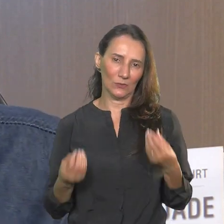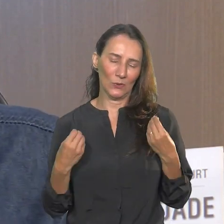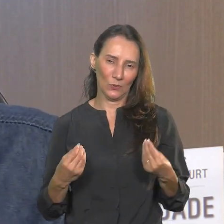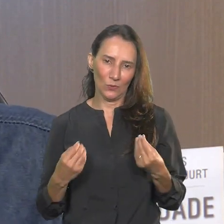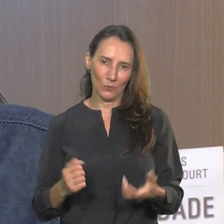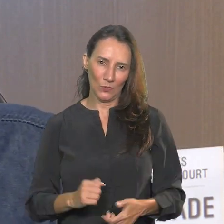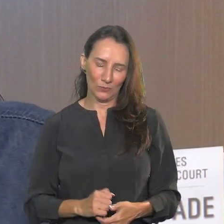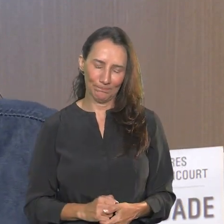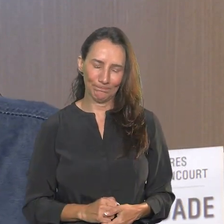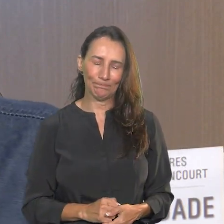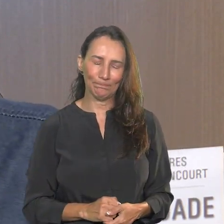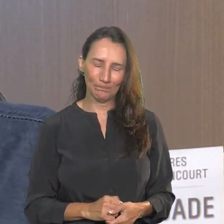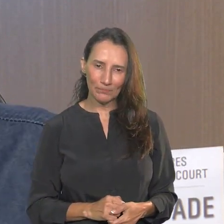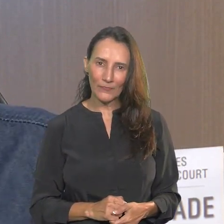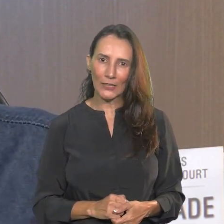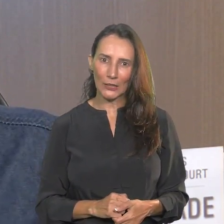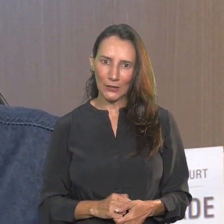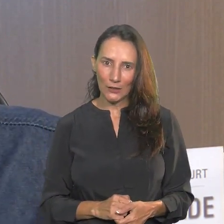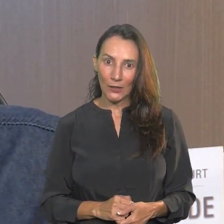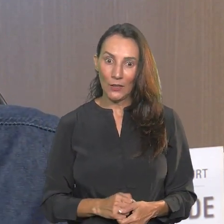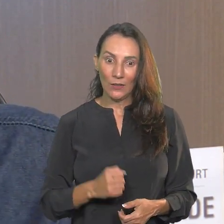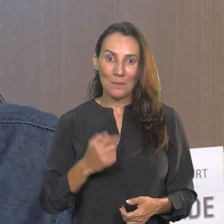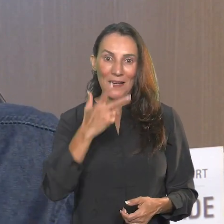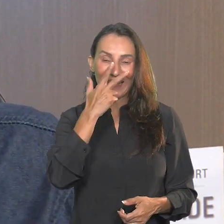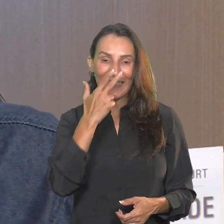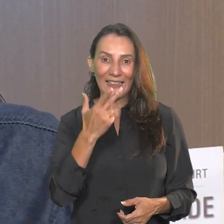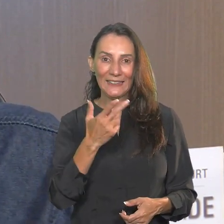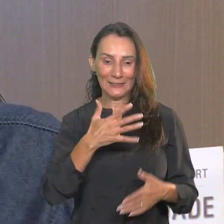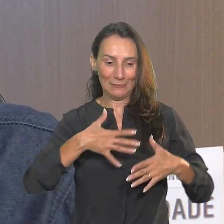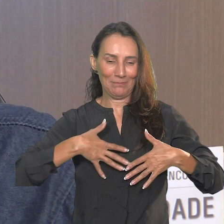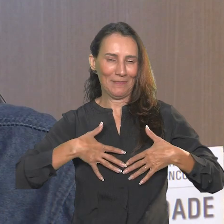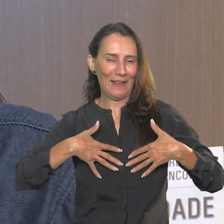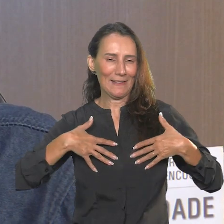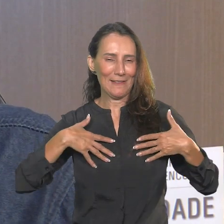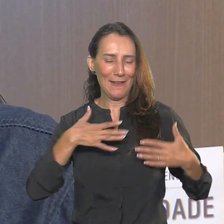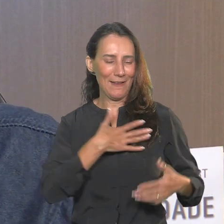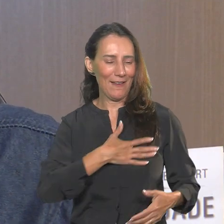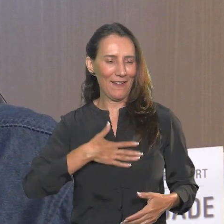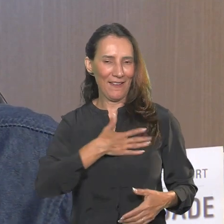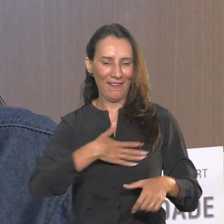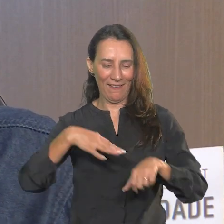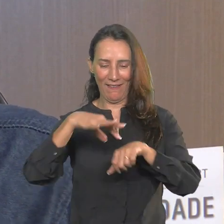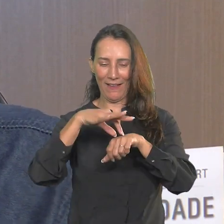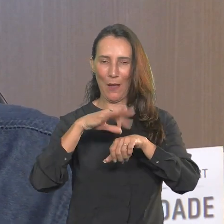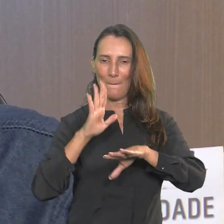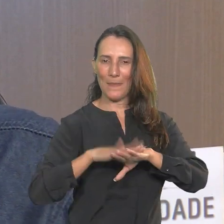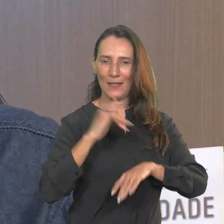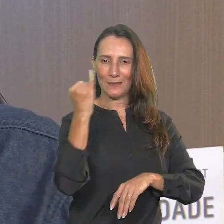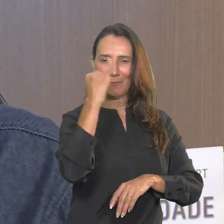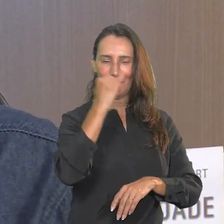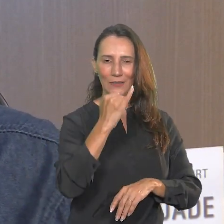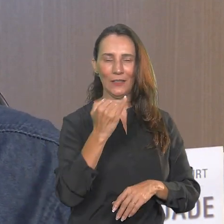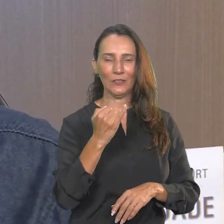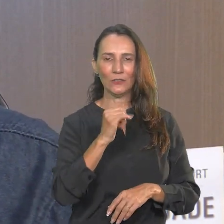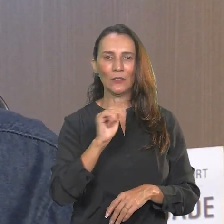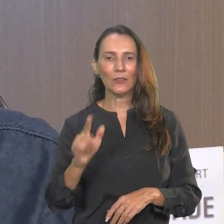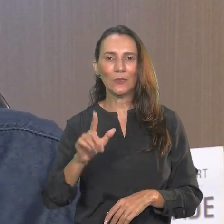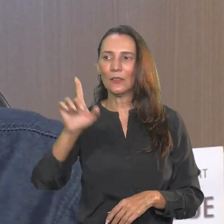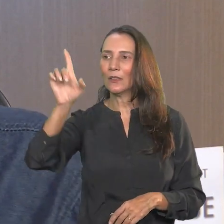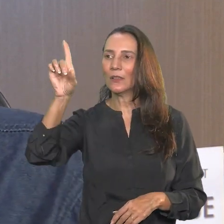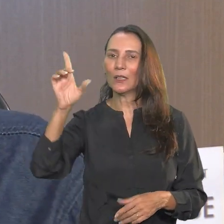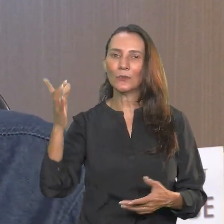tantas pessoas. Olha aqui, o prazer é mais importante, infatuados, amigos dos prazeres do que amigos de